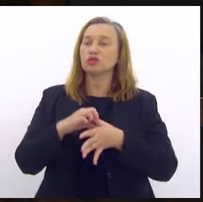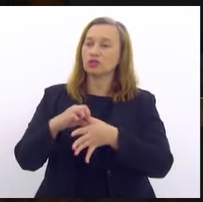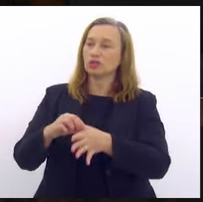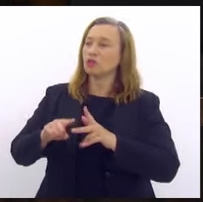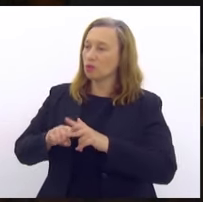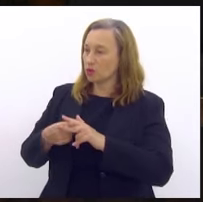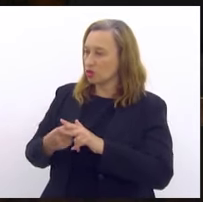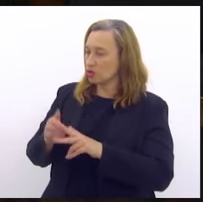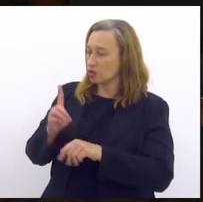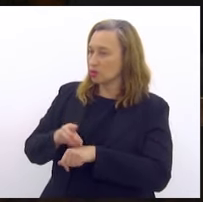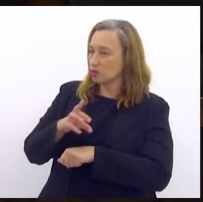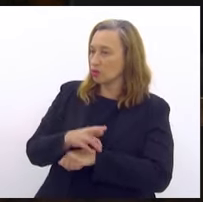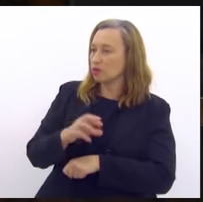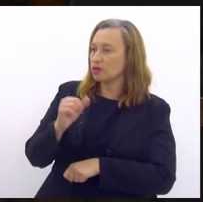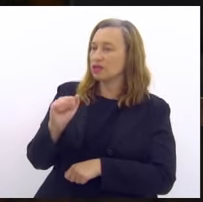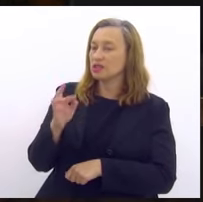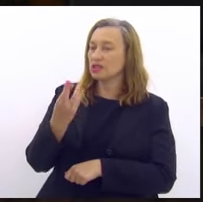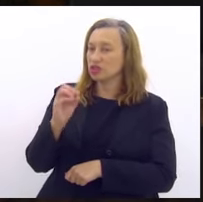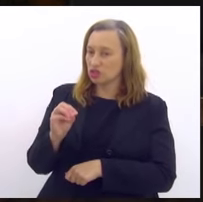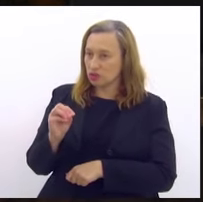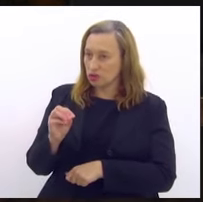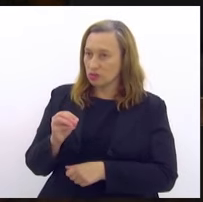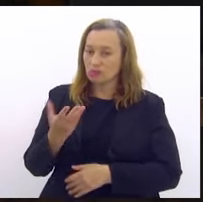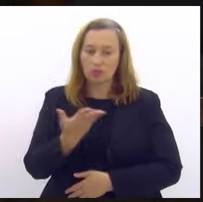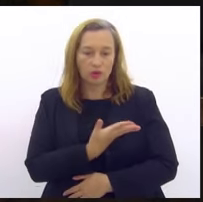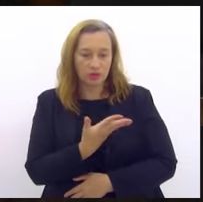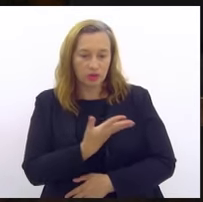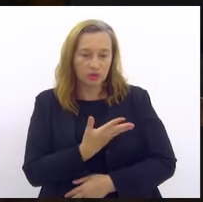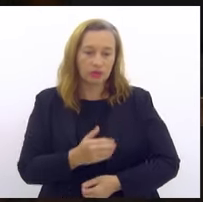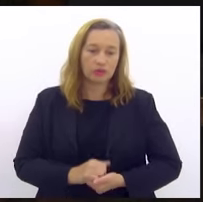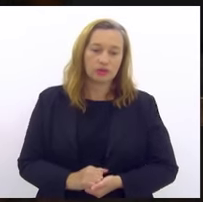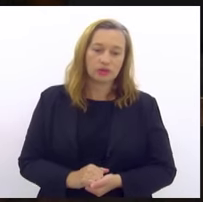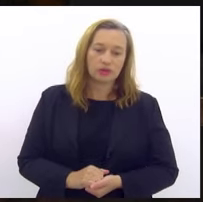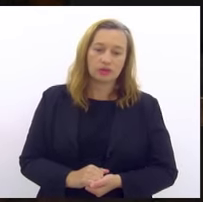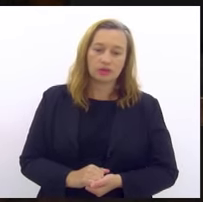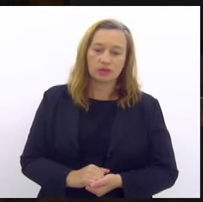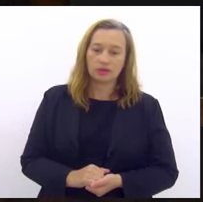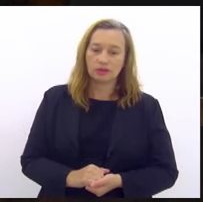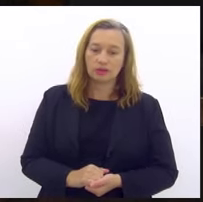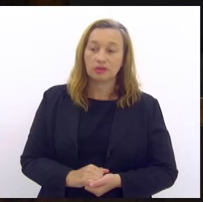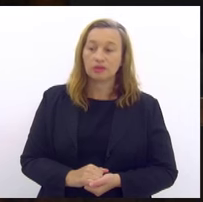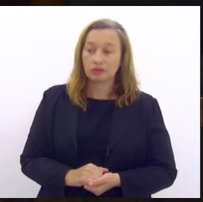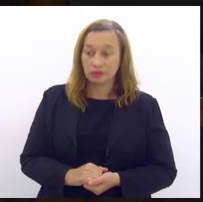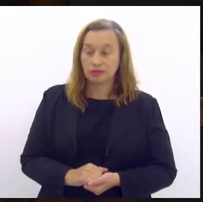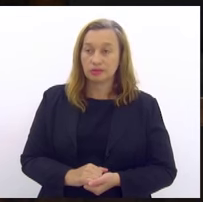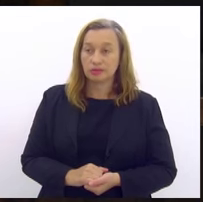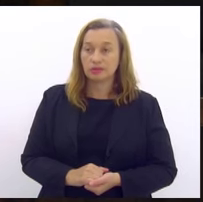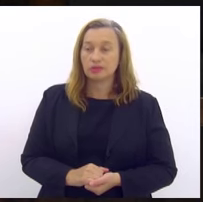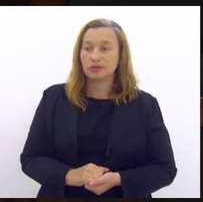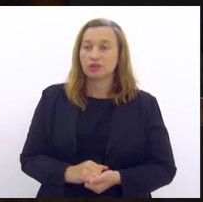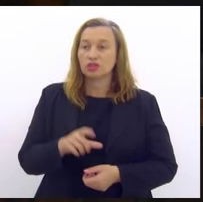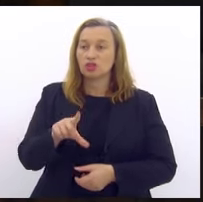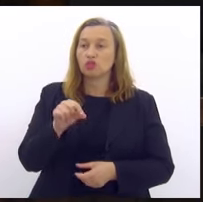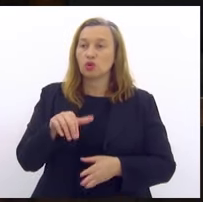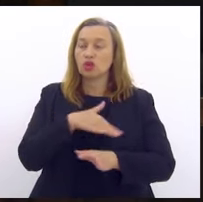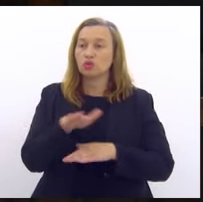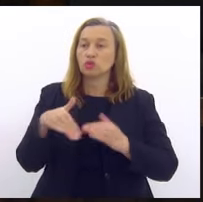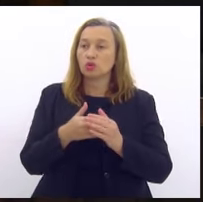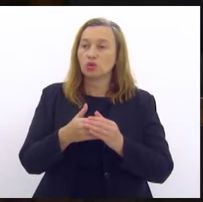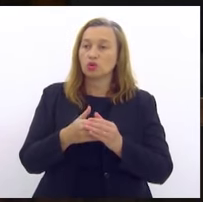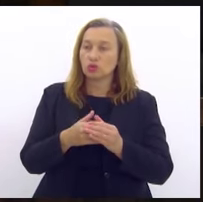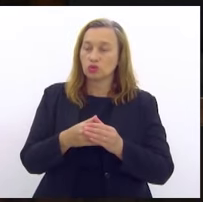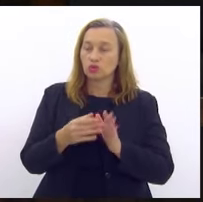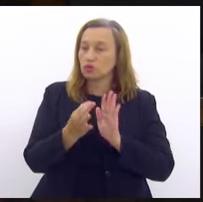pela oposição, querido amigo Luiz Paulo, iremos colher todos os votos, todos